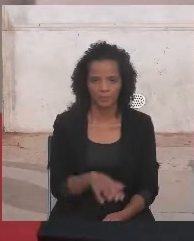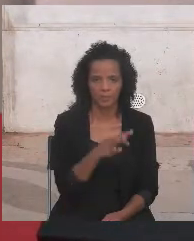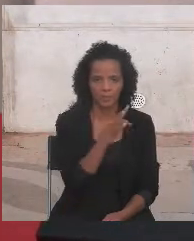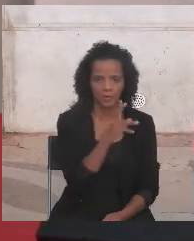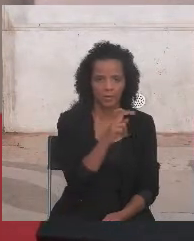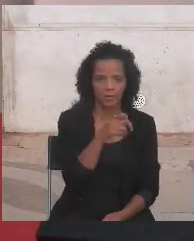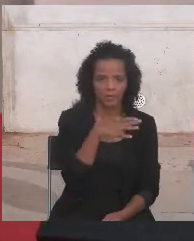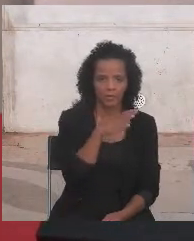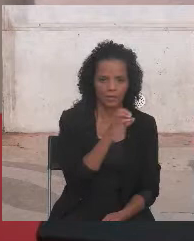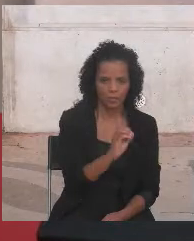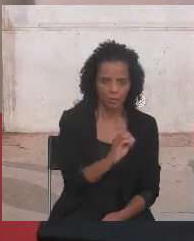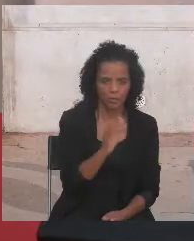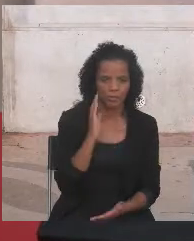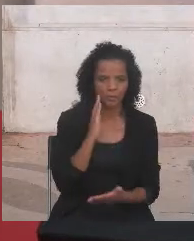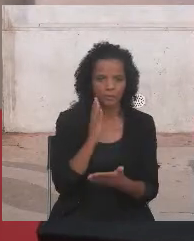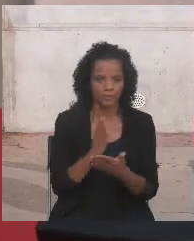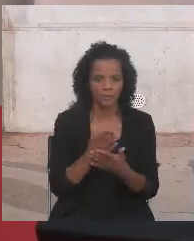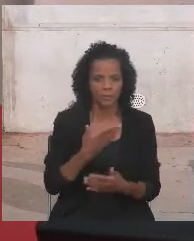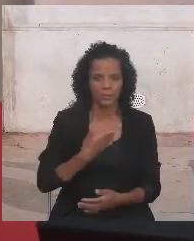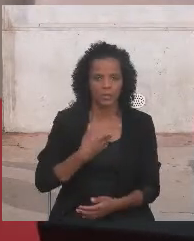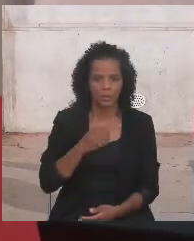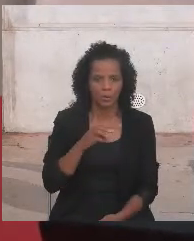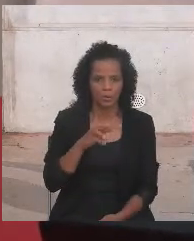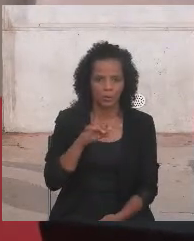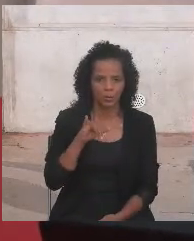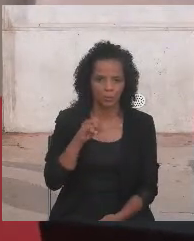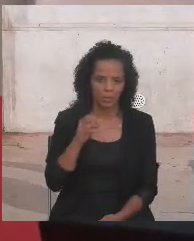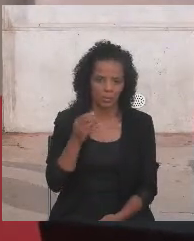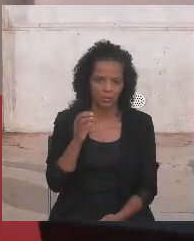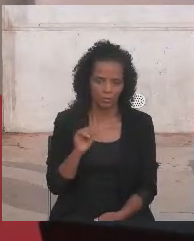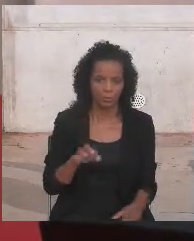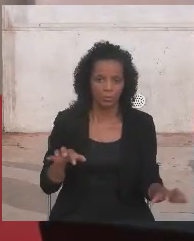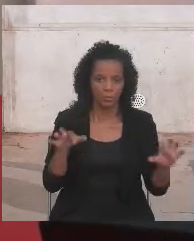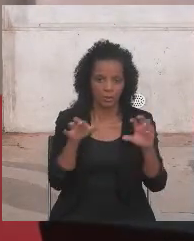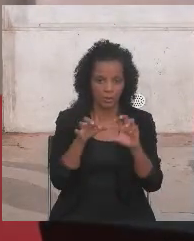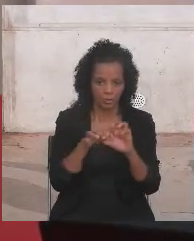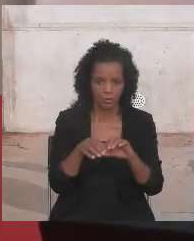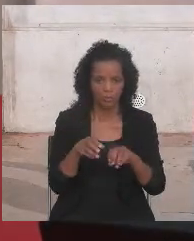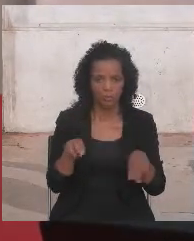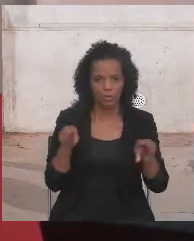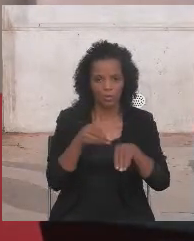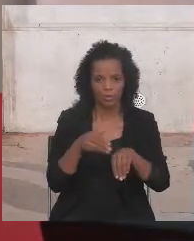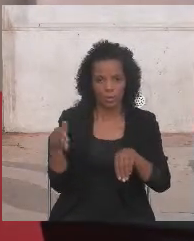Francisco Américo Maurício Domingues, Coligação Novos Tempos, Lisboa.